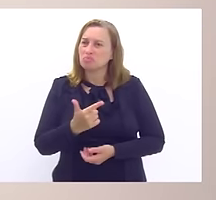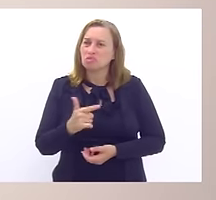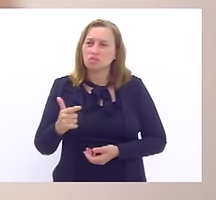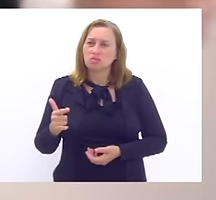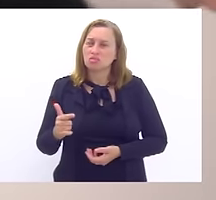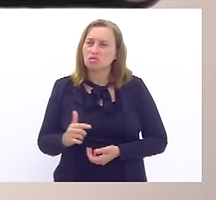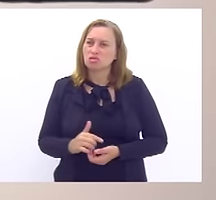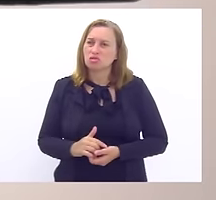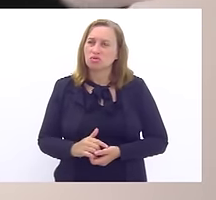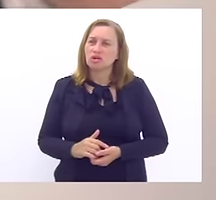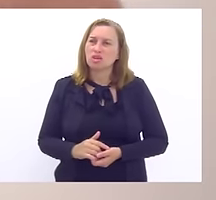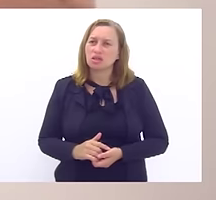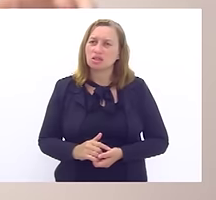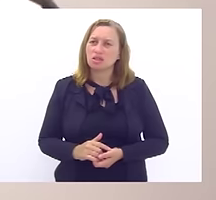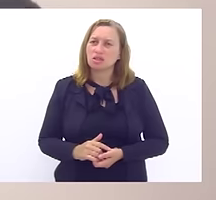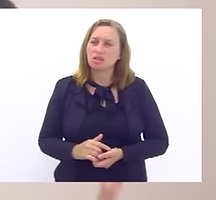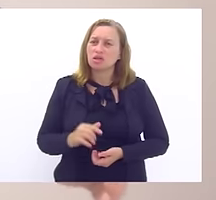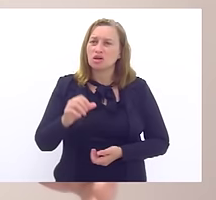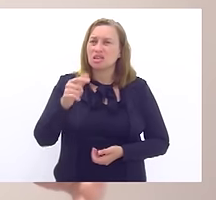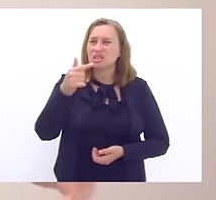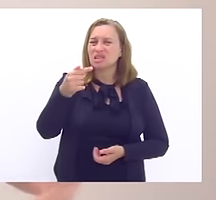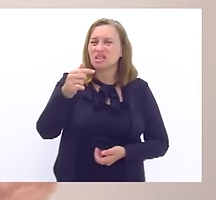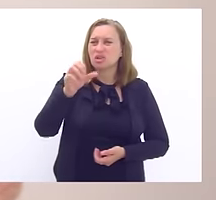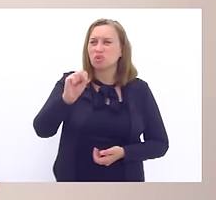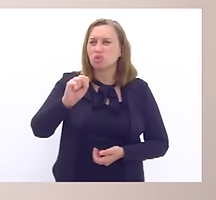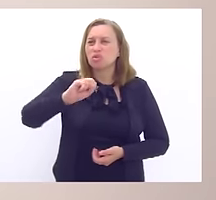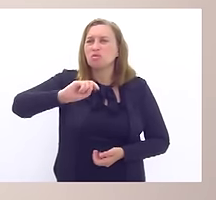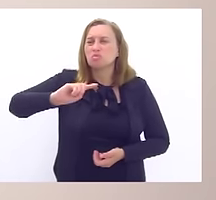acho que 78 mil reais